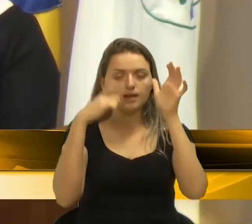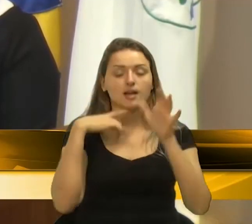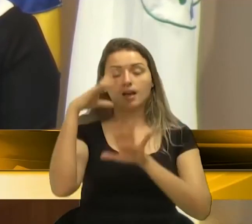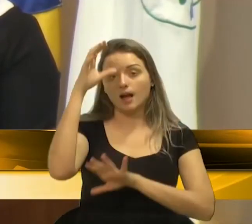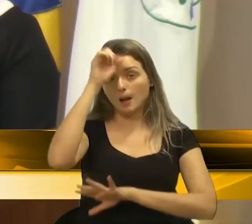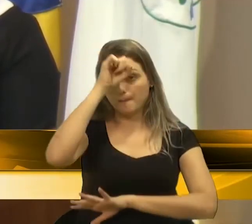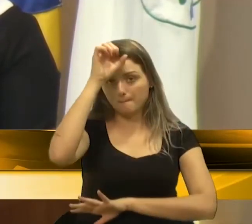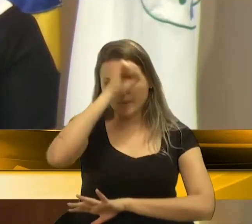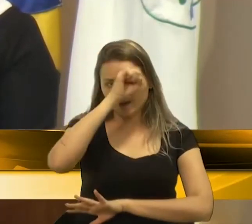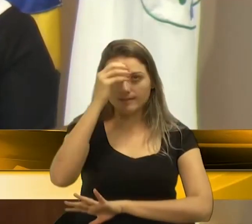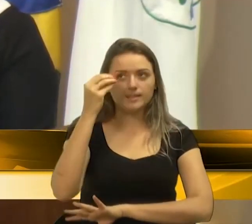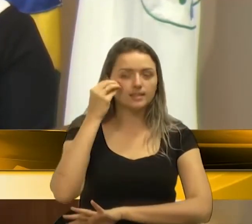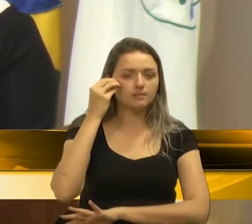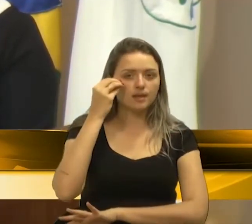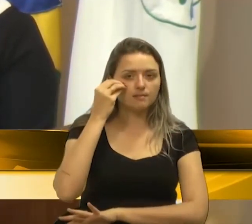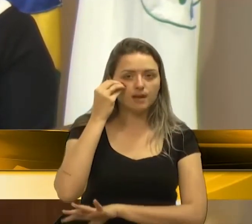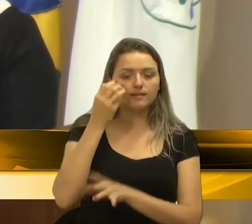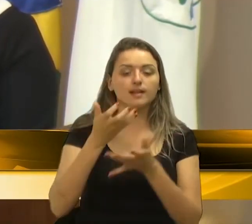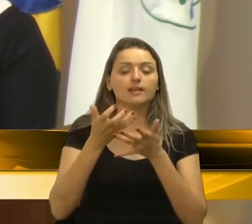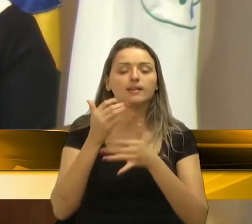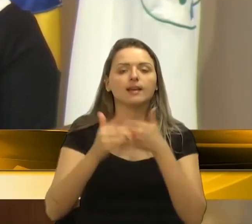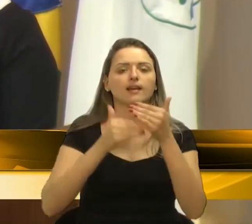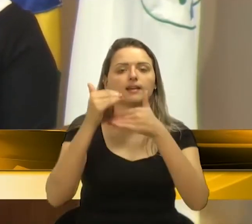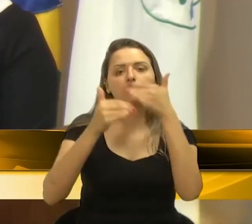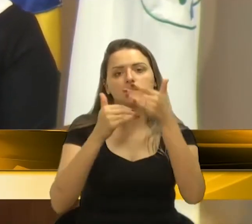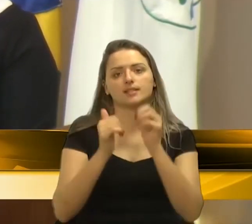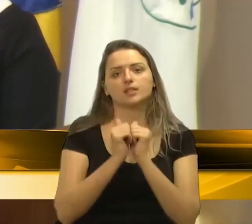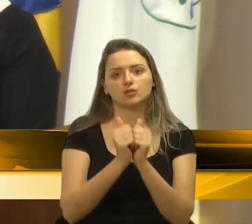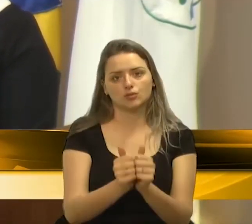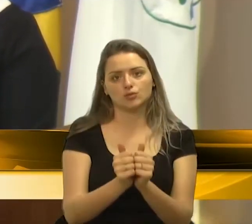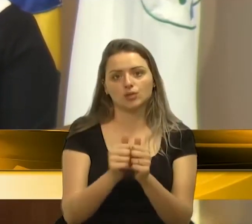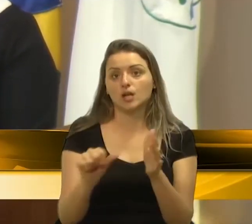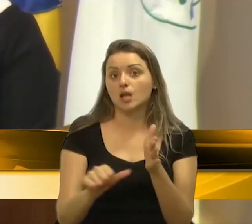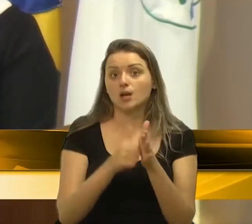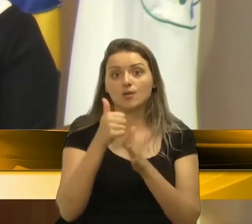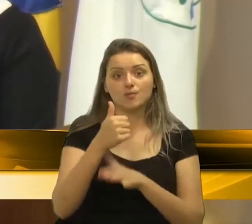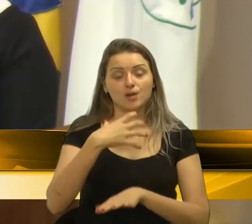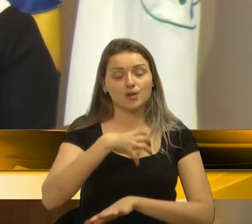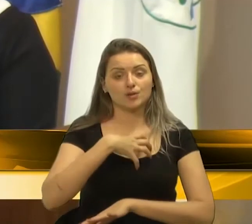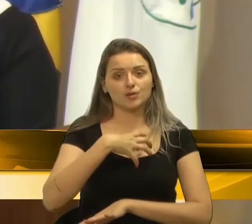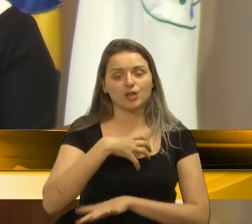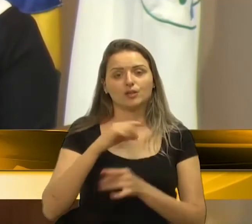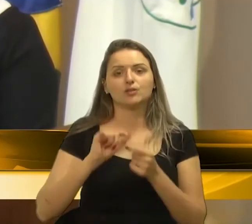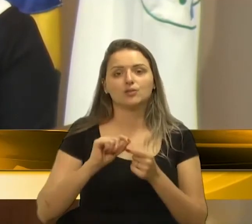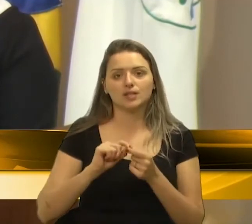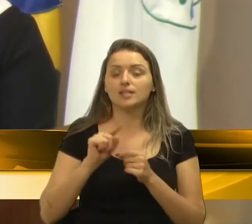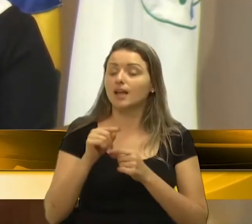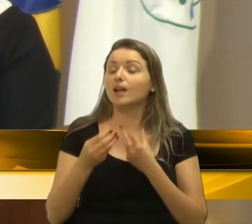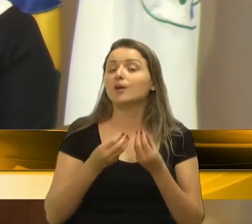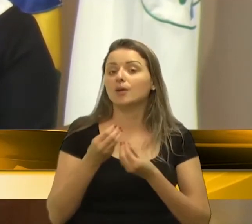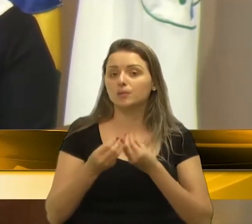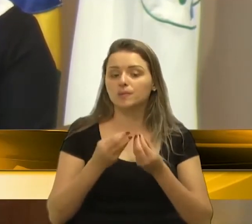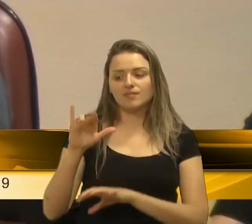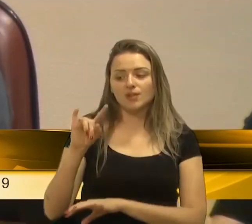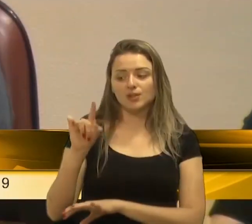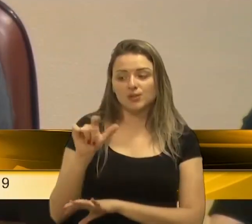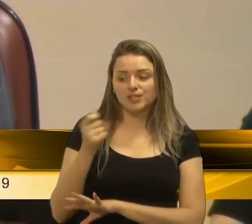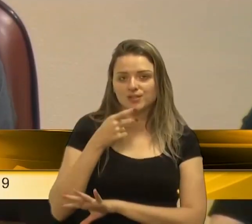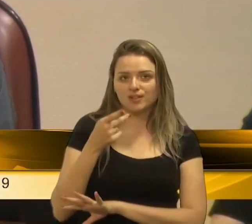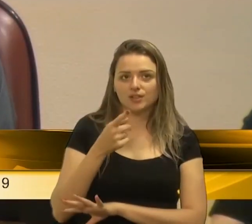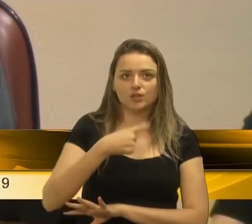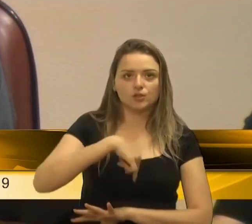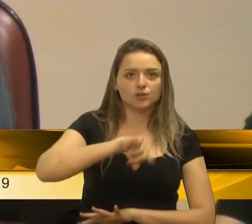aprende, experimenta e almeja crescer junto. E a melhor forma de fazê-lo é por meio de representatividade. Nós